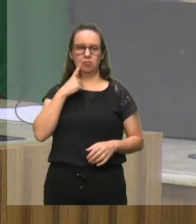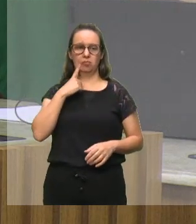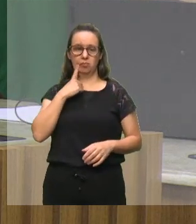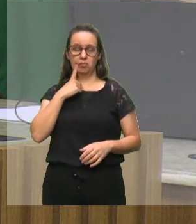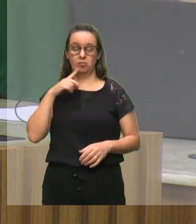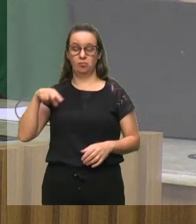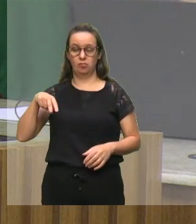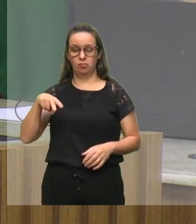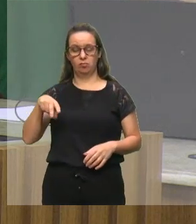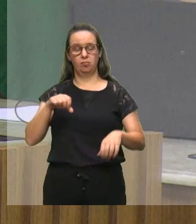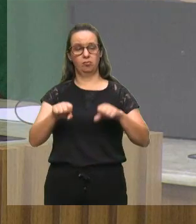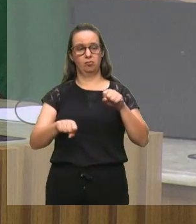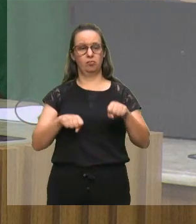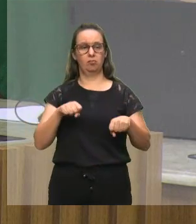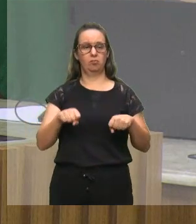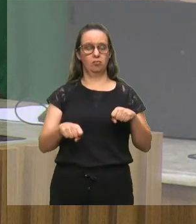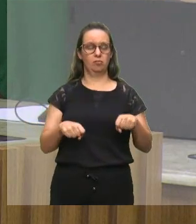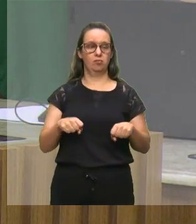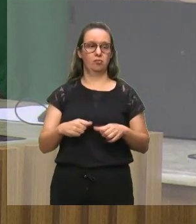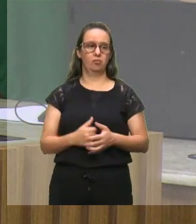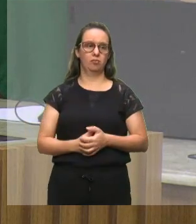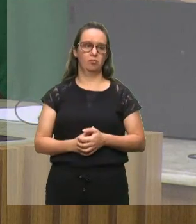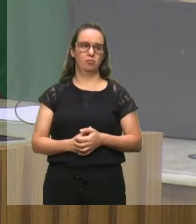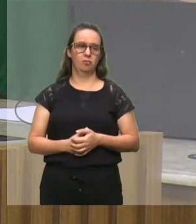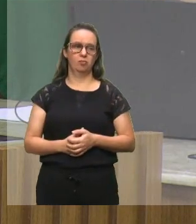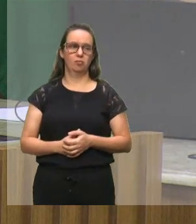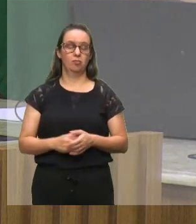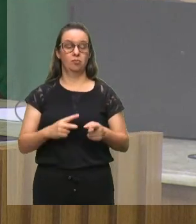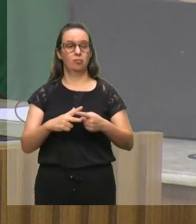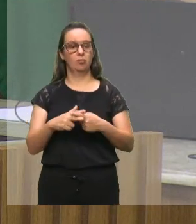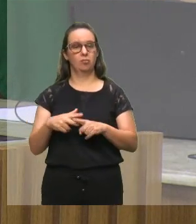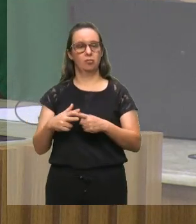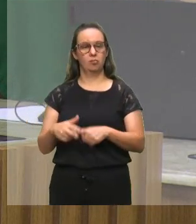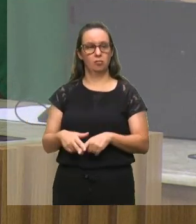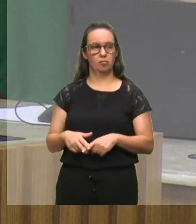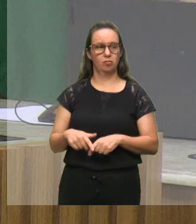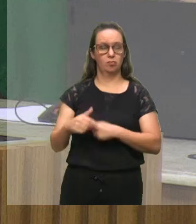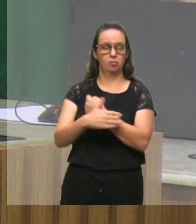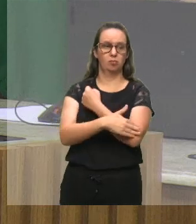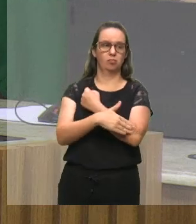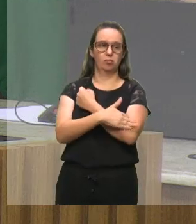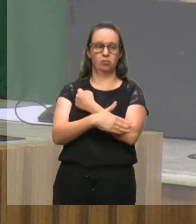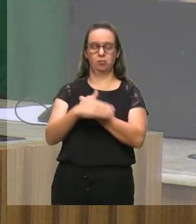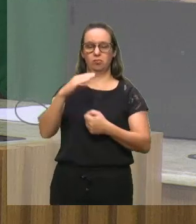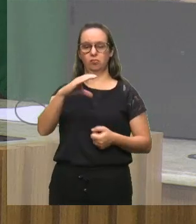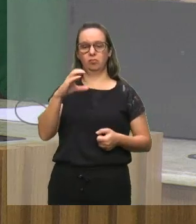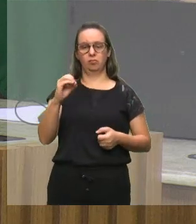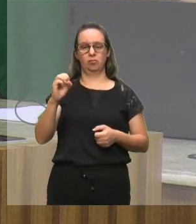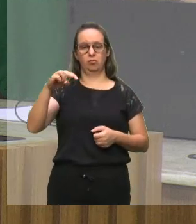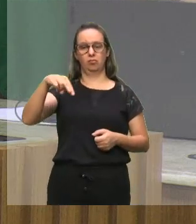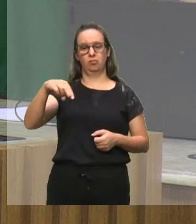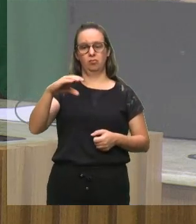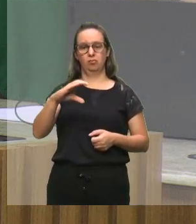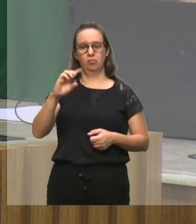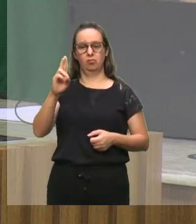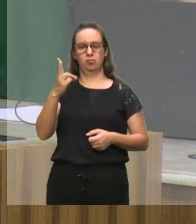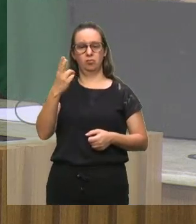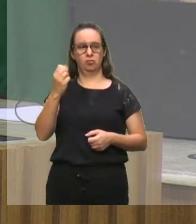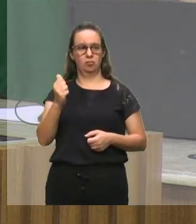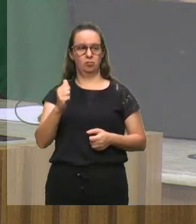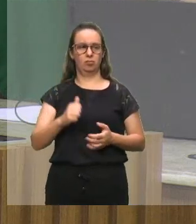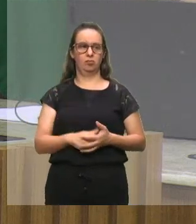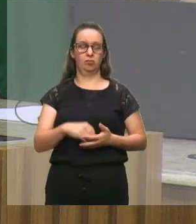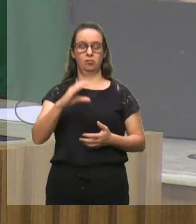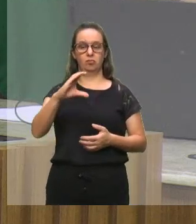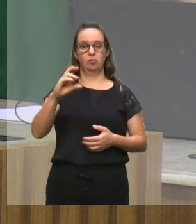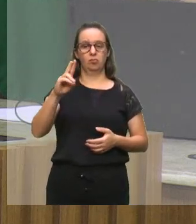por elas trafegam. Reforma da concha acústica. Nós estivemos lá no domingo, na